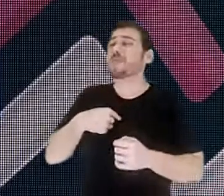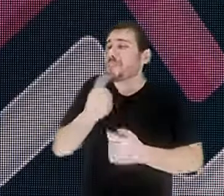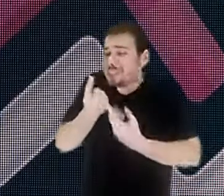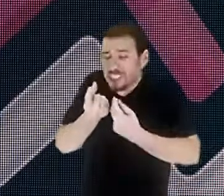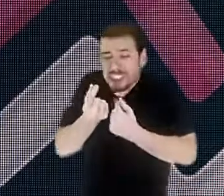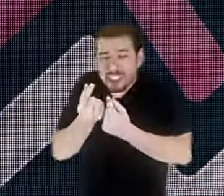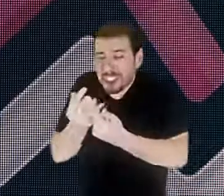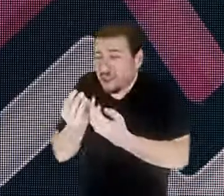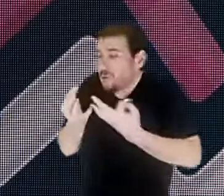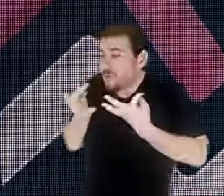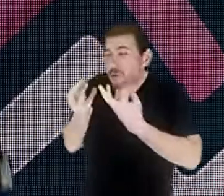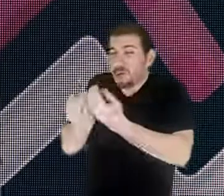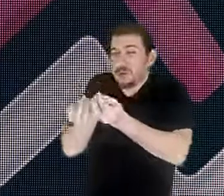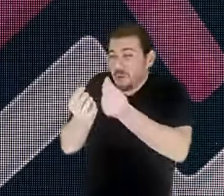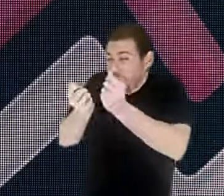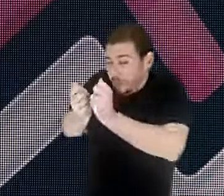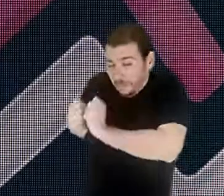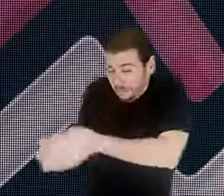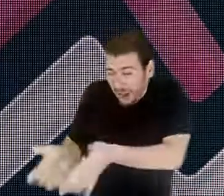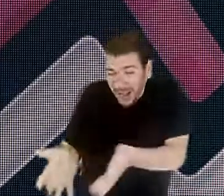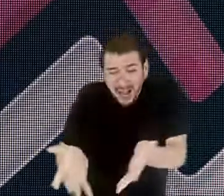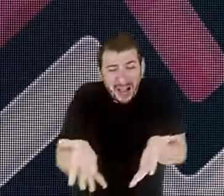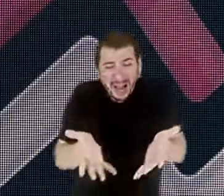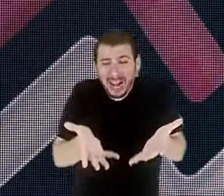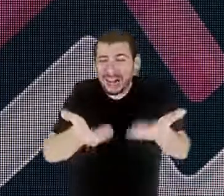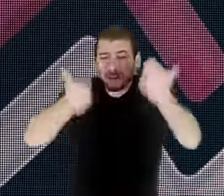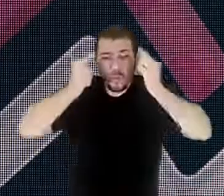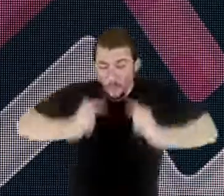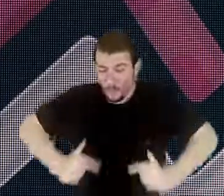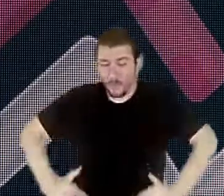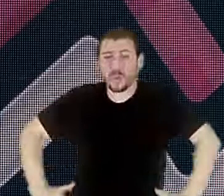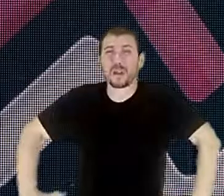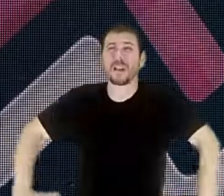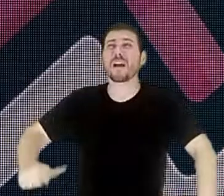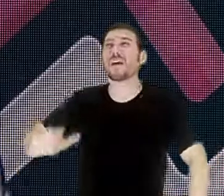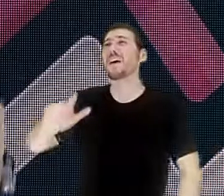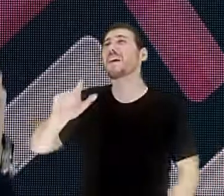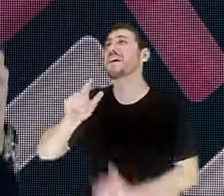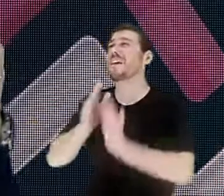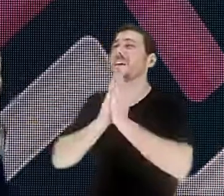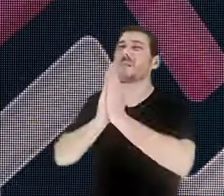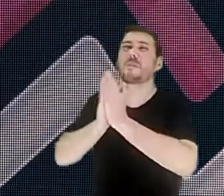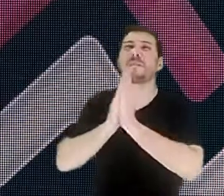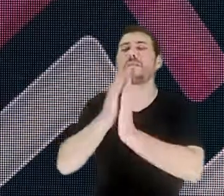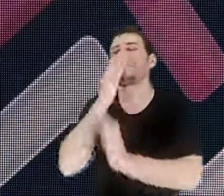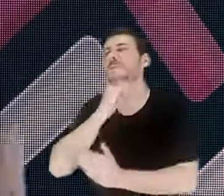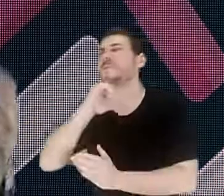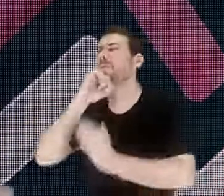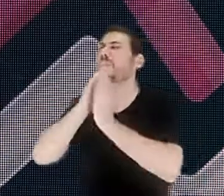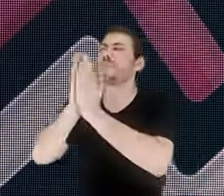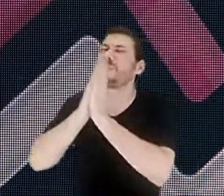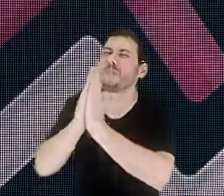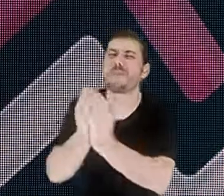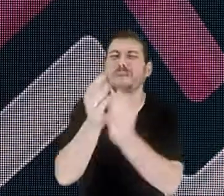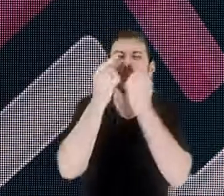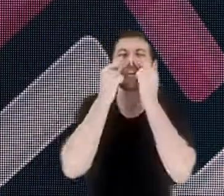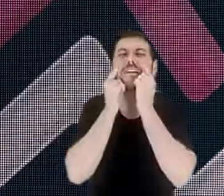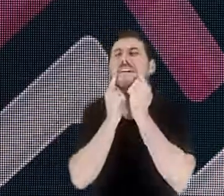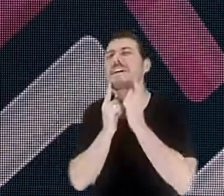tudo gastei sem nada querer, e estou,